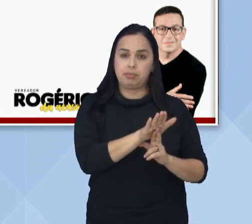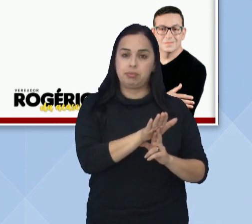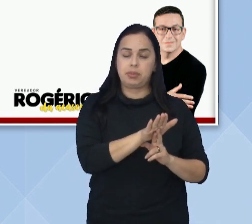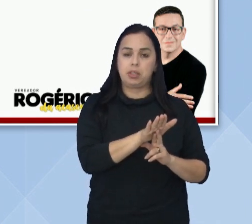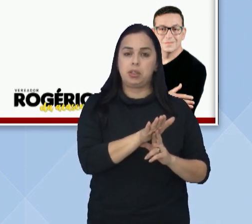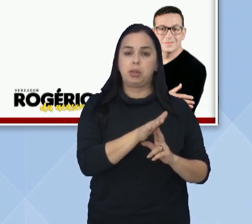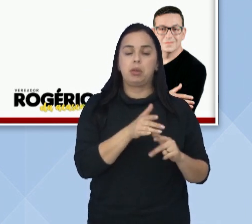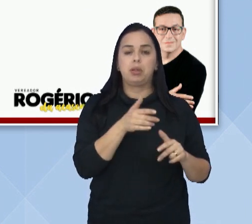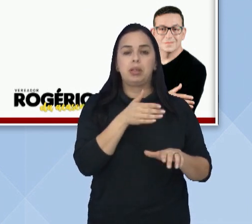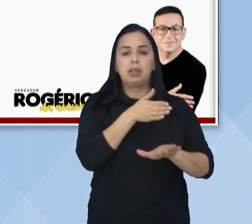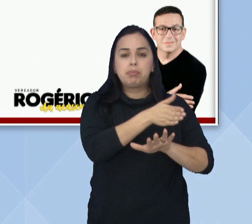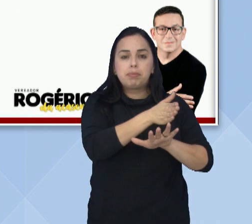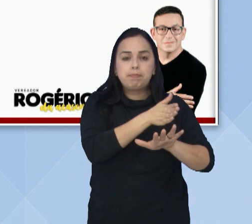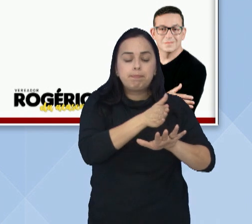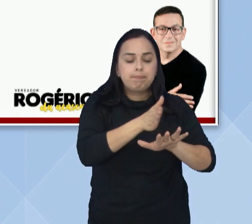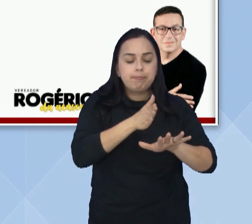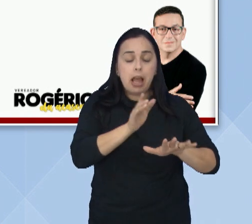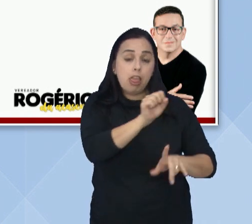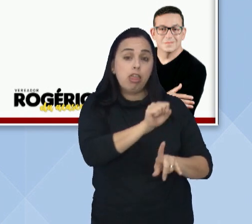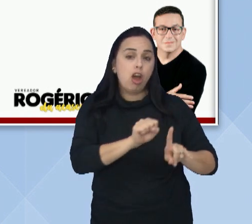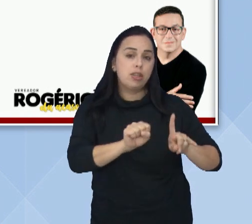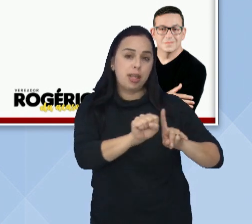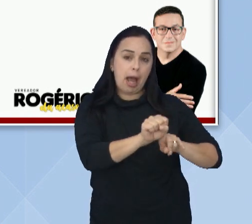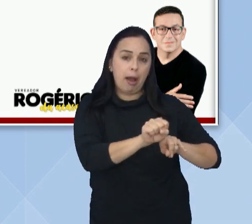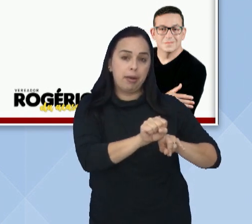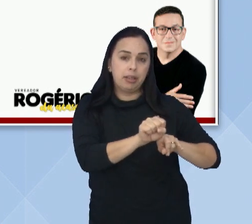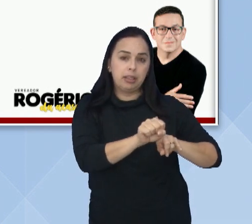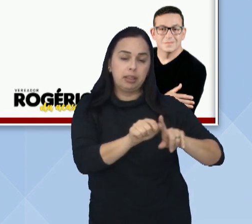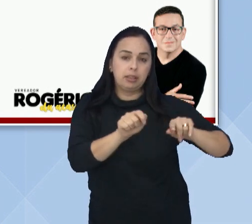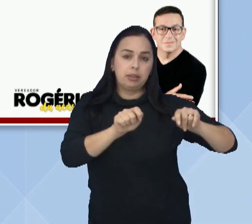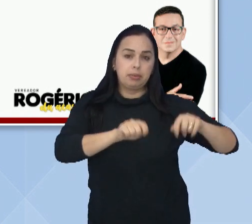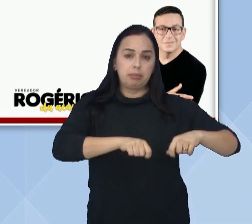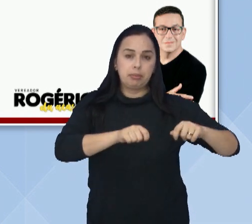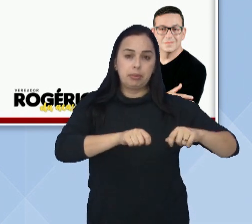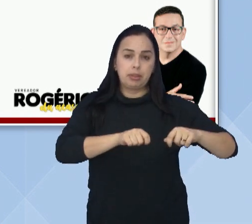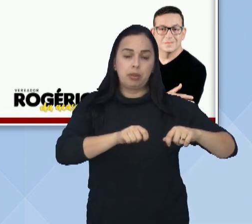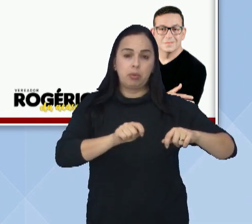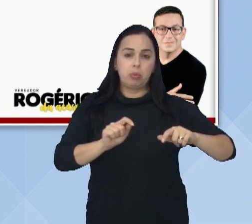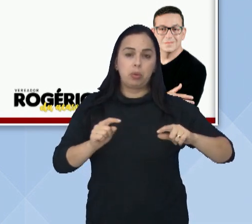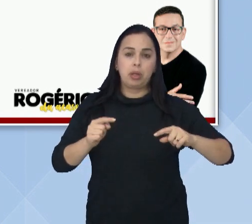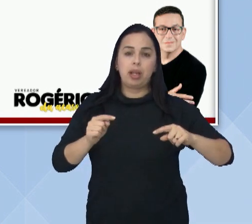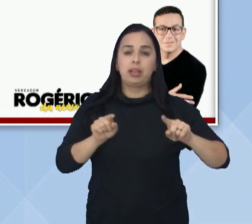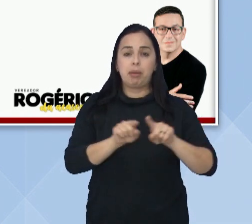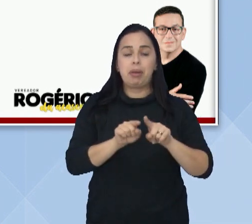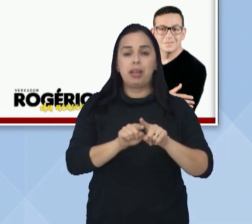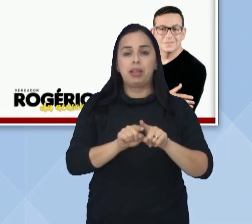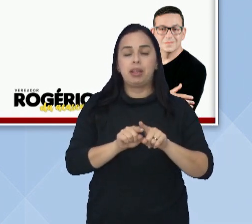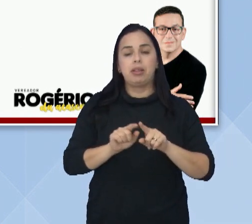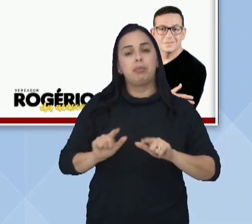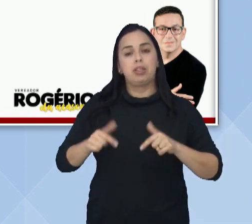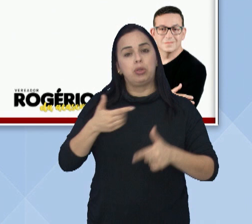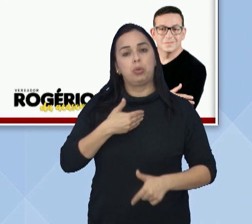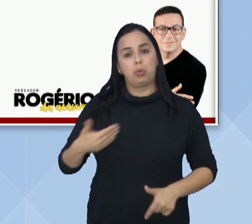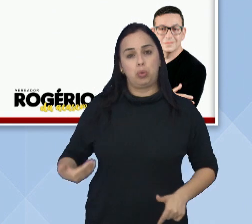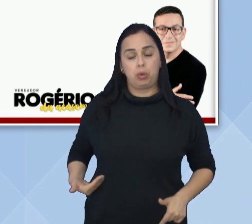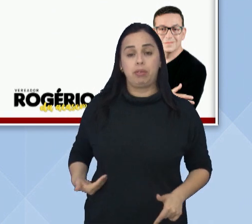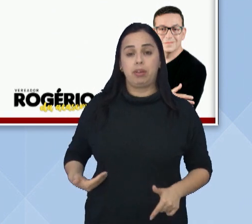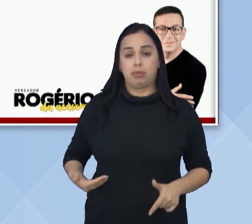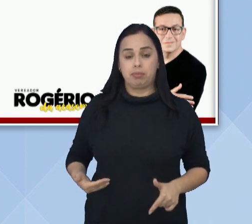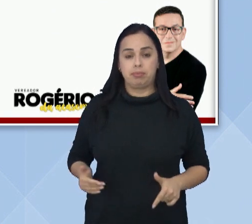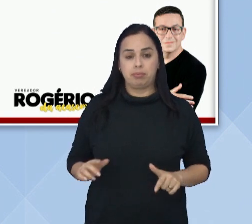no segmento social, permite a execução de uma política pública,